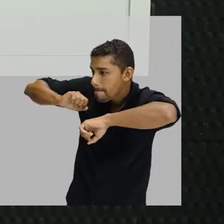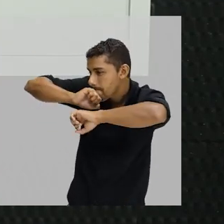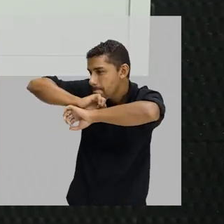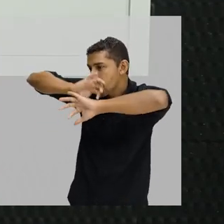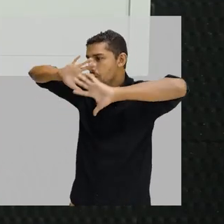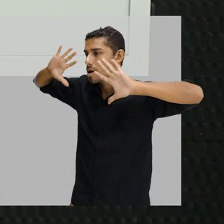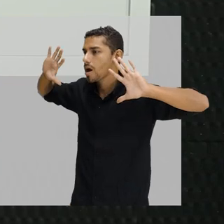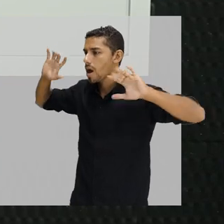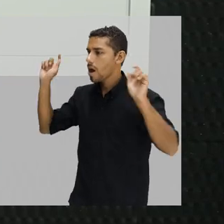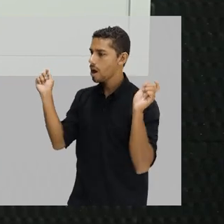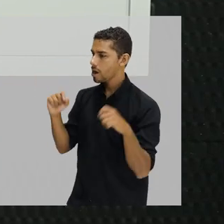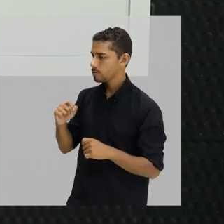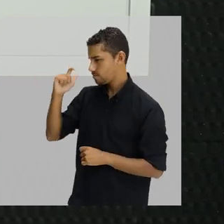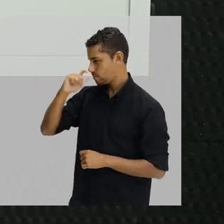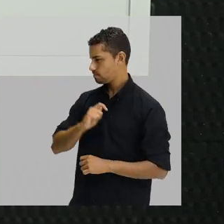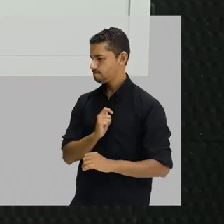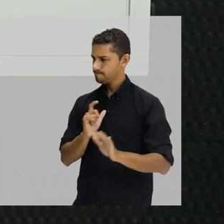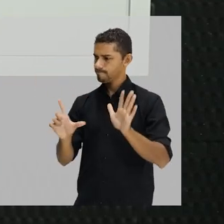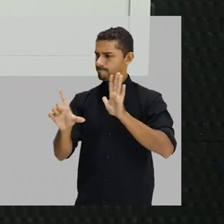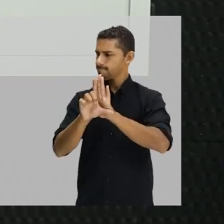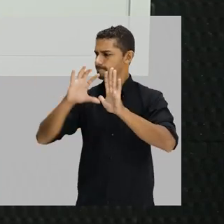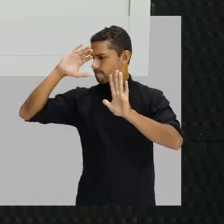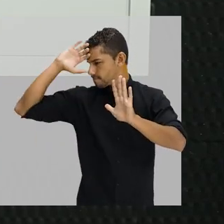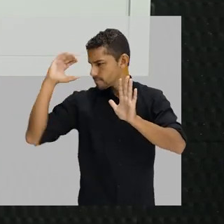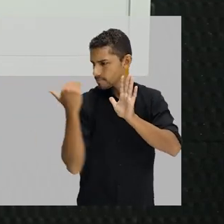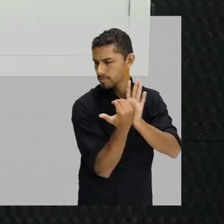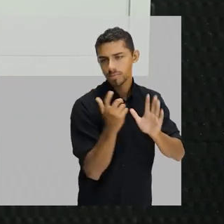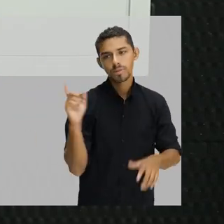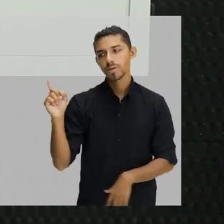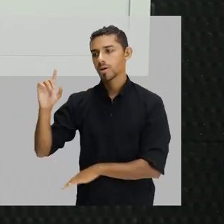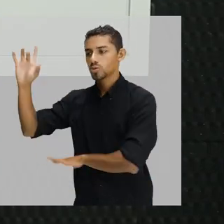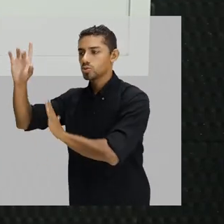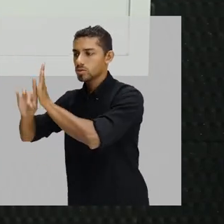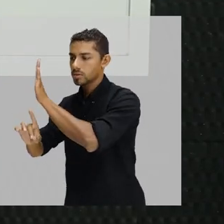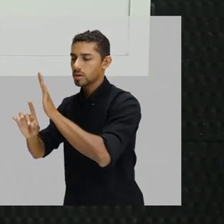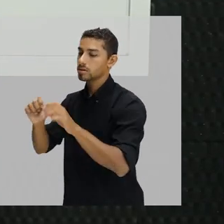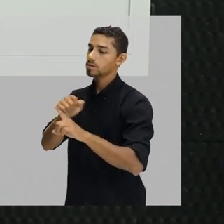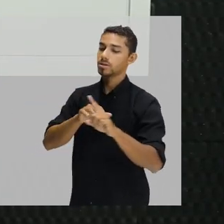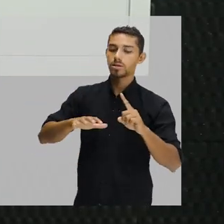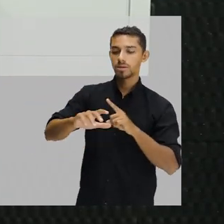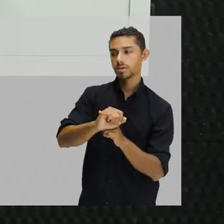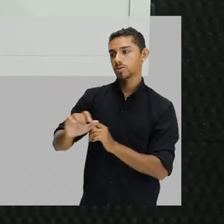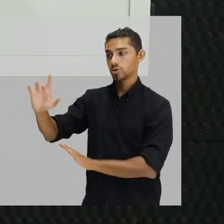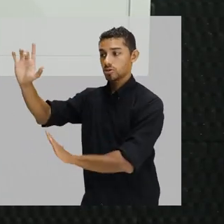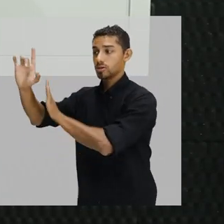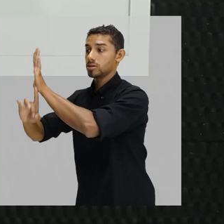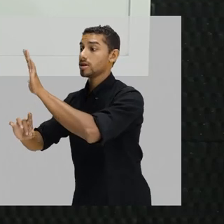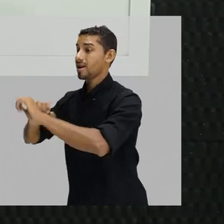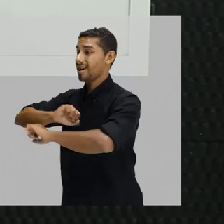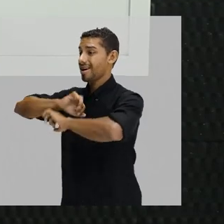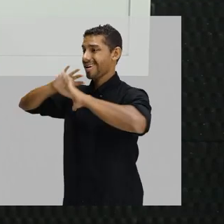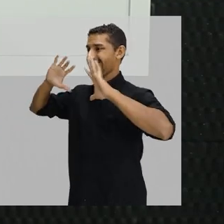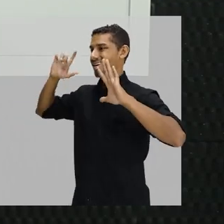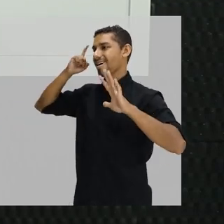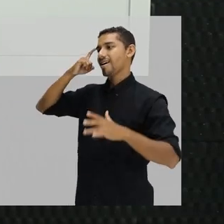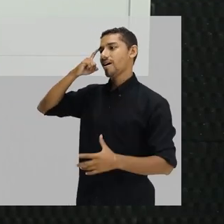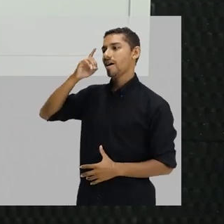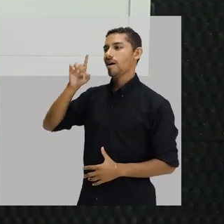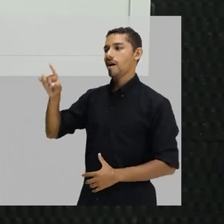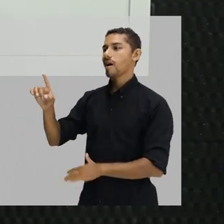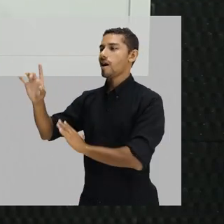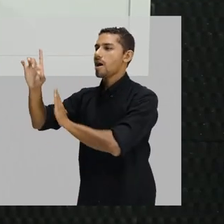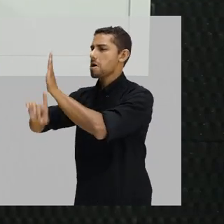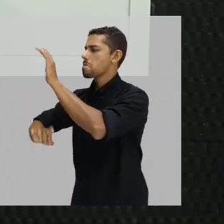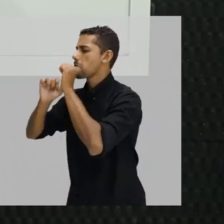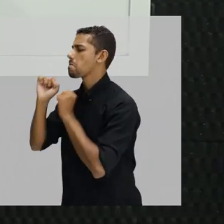clara a partir do dever e não do direito. Porque quando você sustenta uma sociedade a partir do direito, você cria uma falsa ideia de que você